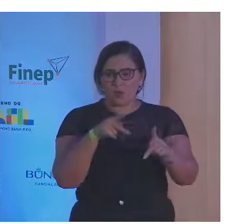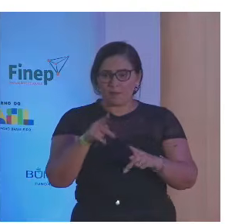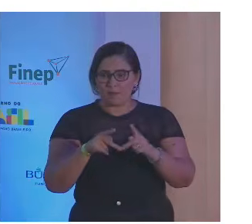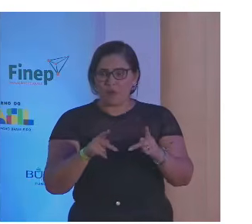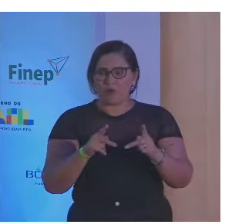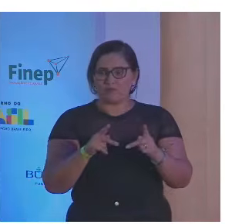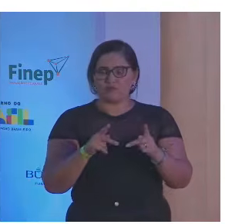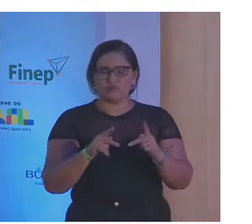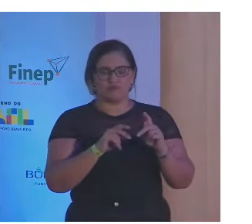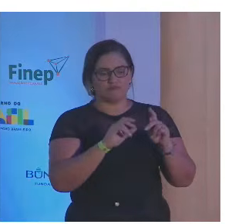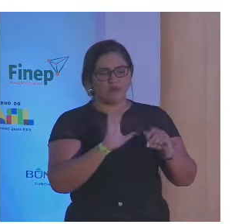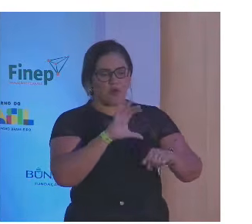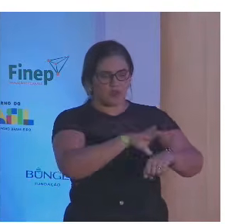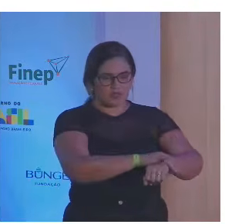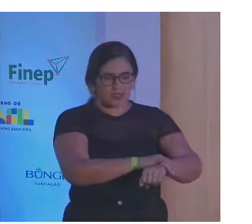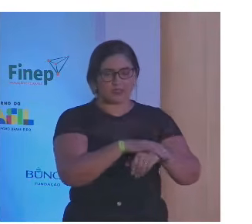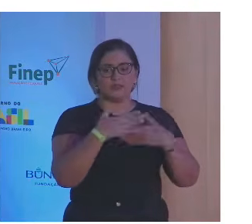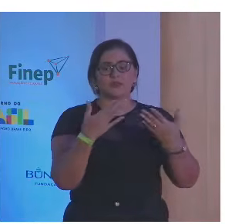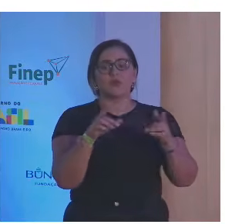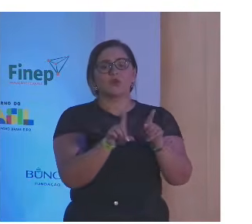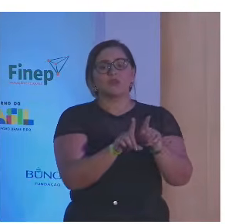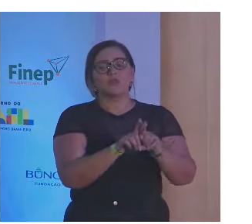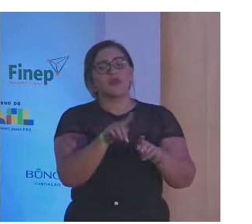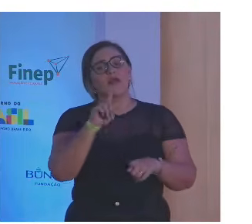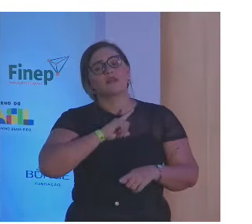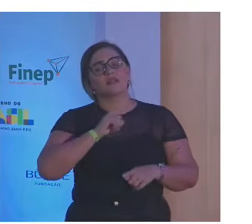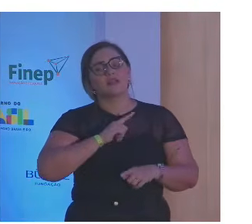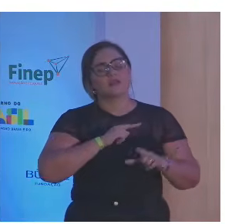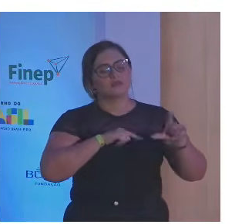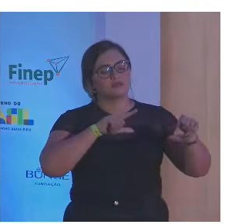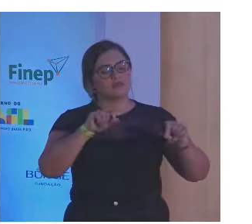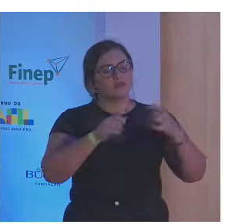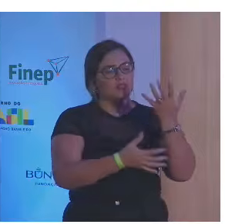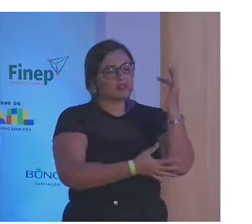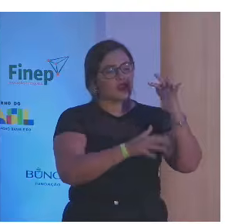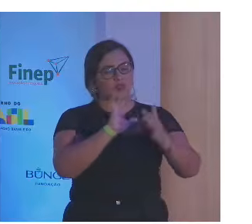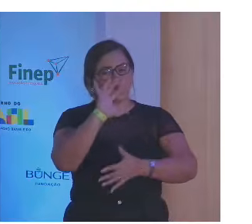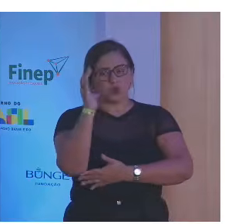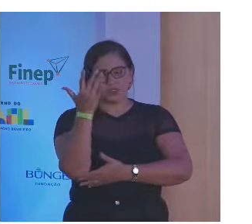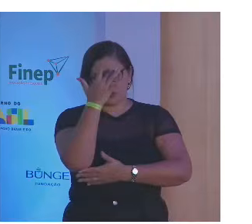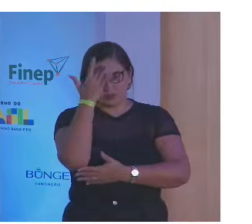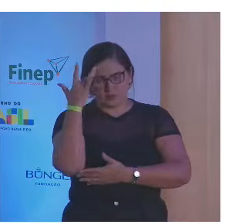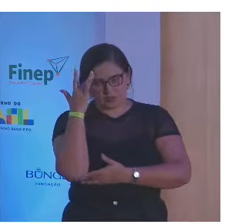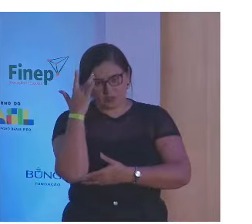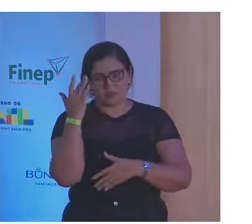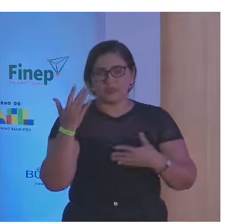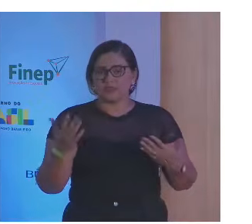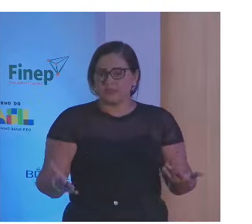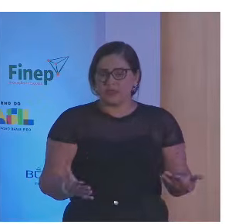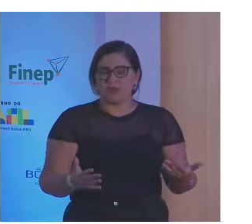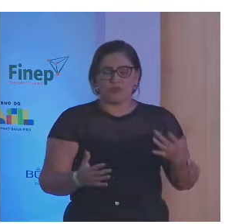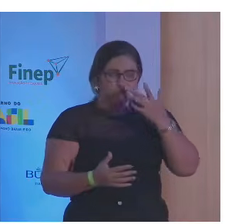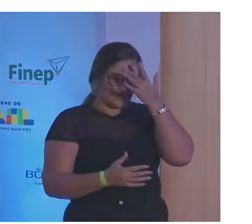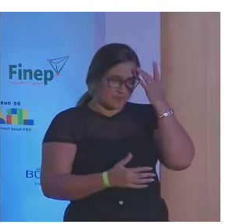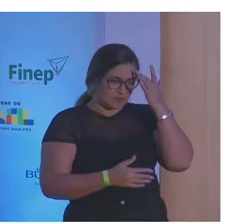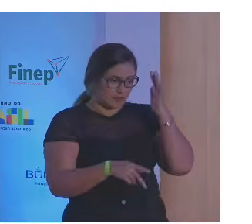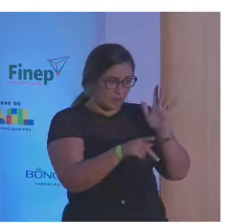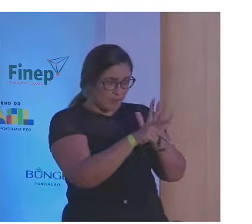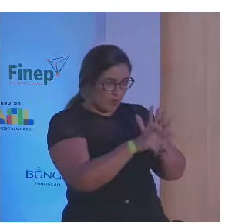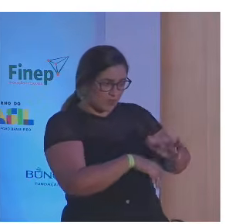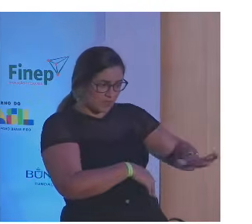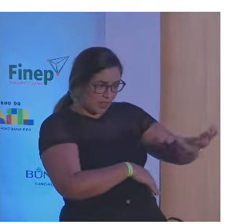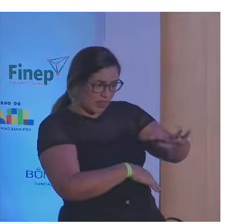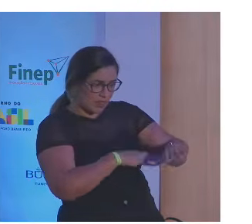foram colonizados, e, com isso, também você teve a classificação da natureza e das pessoas. Então, os nativos daquelas